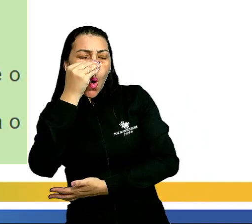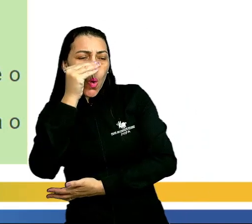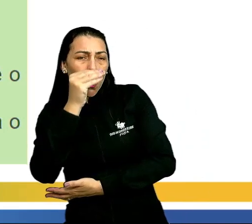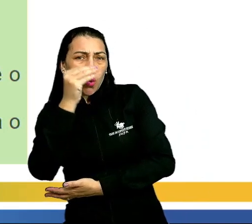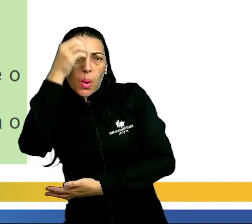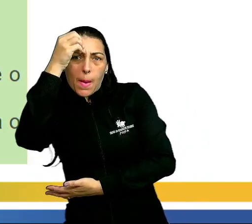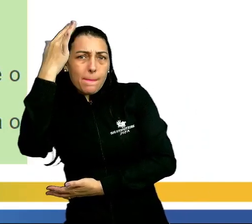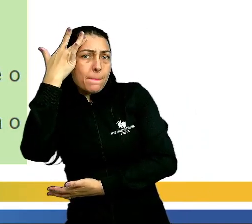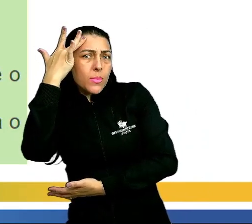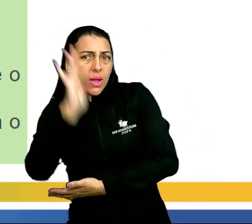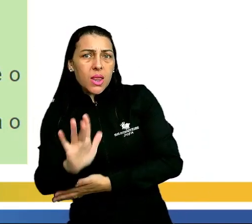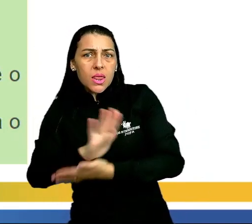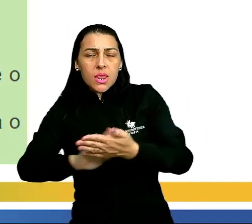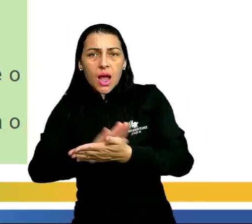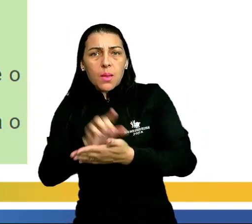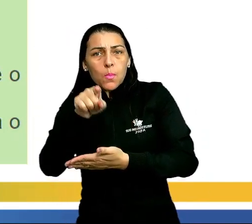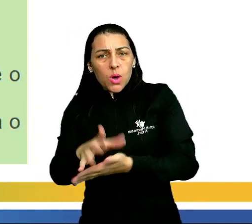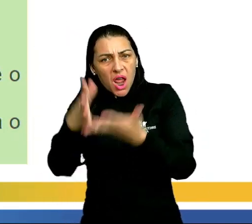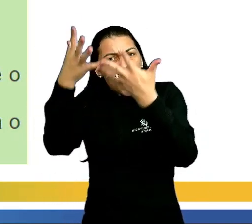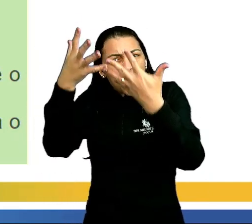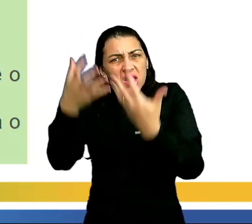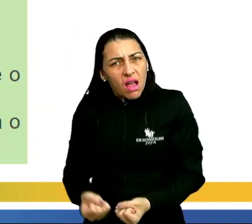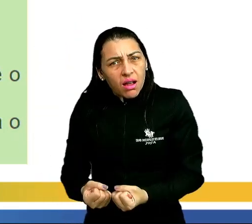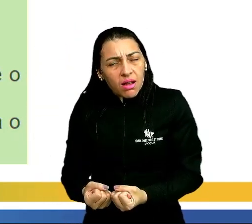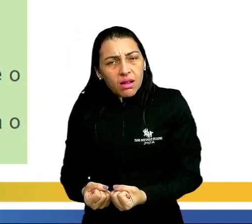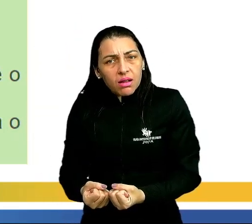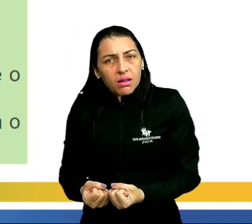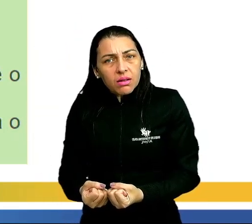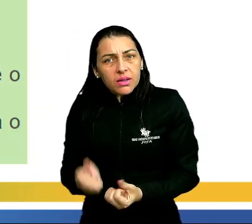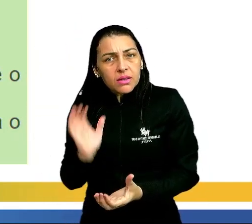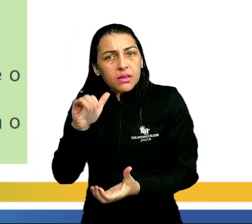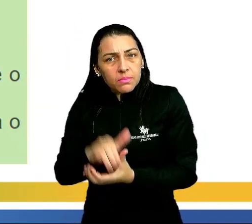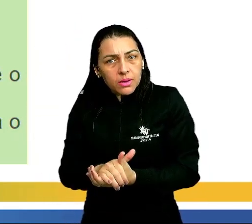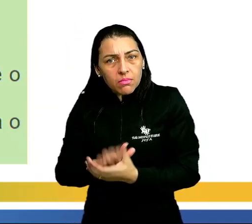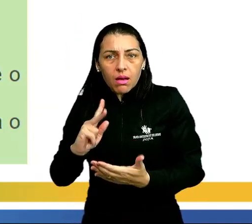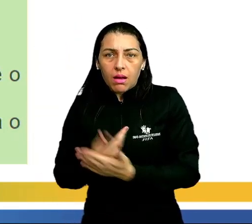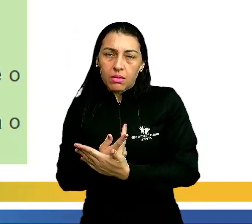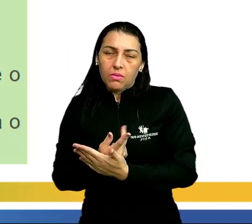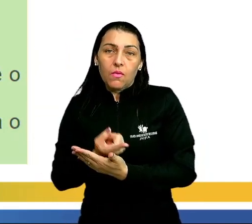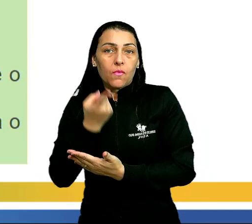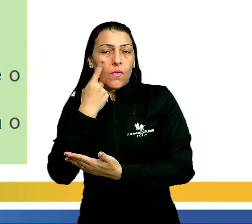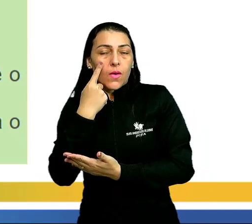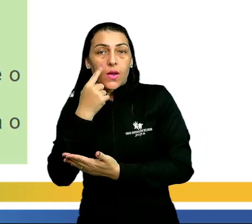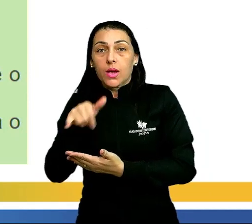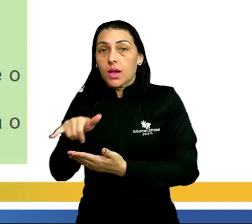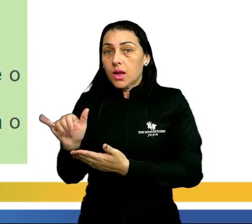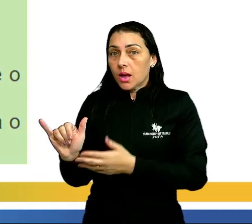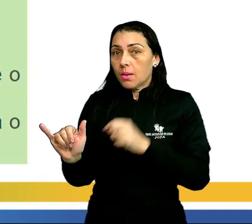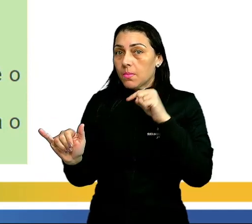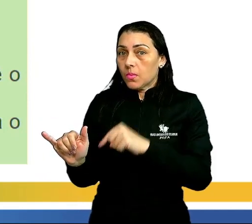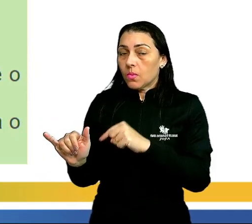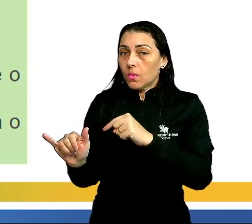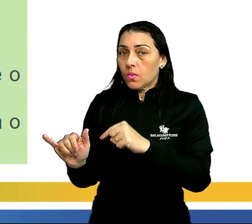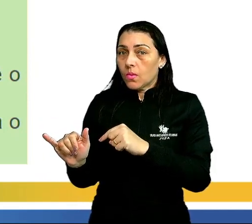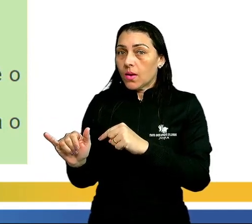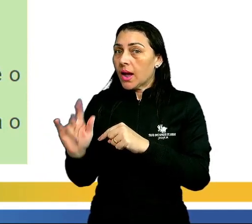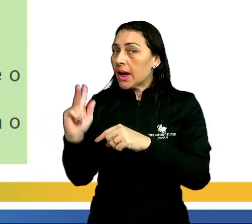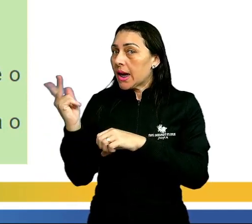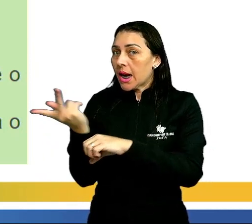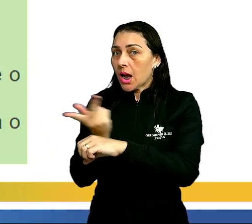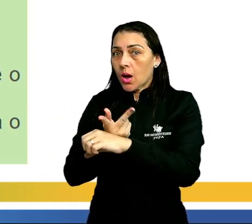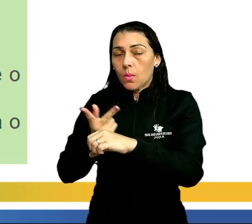ignorante como você poderia ser a favor disso. Observe que Y não